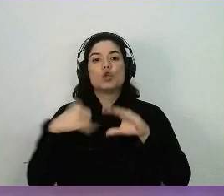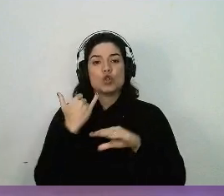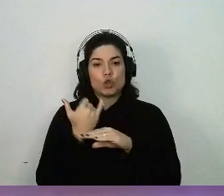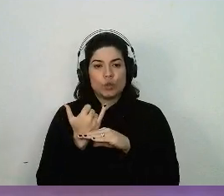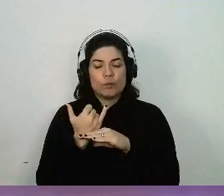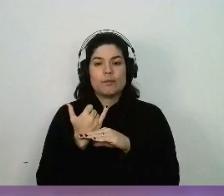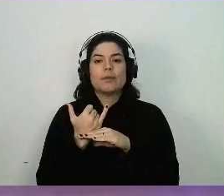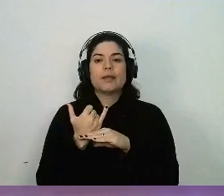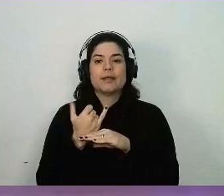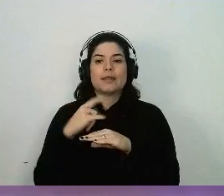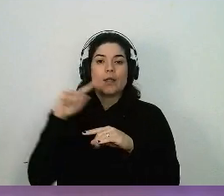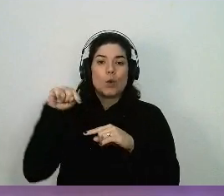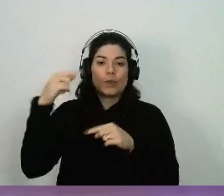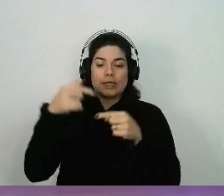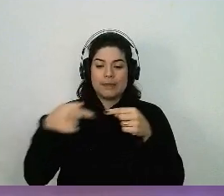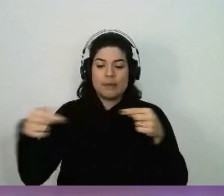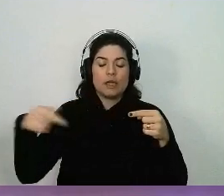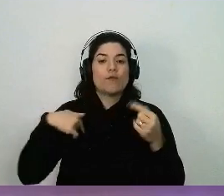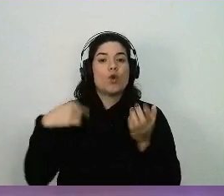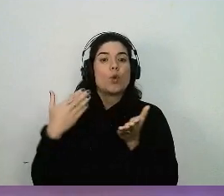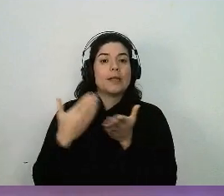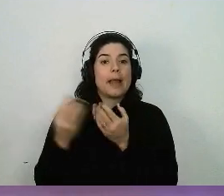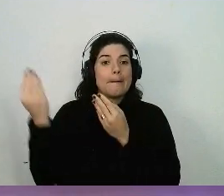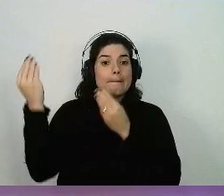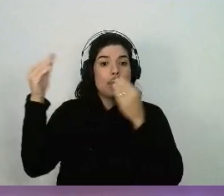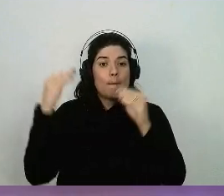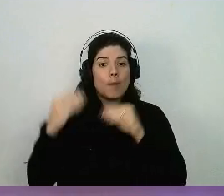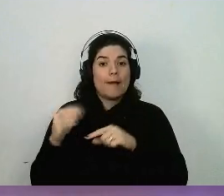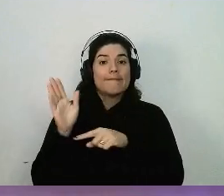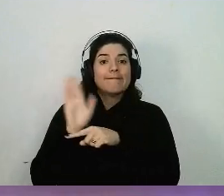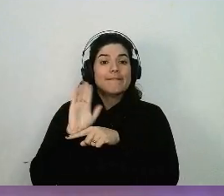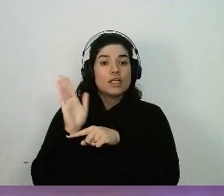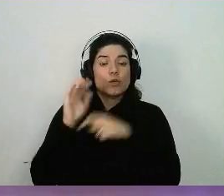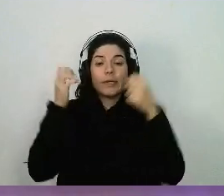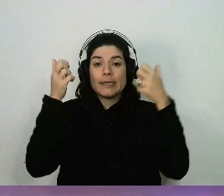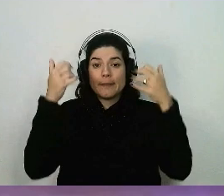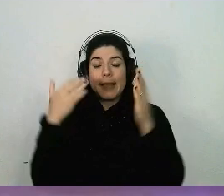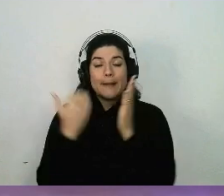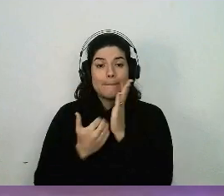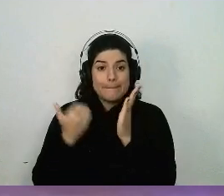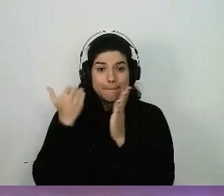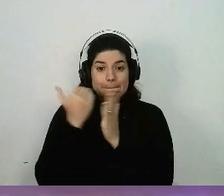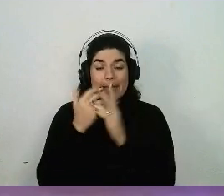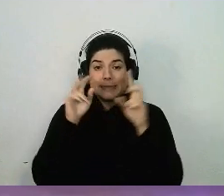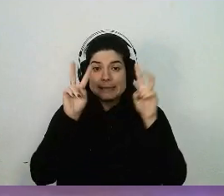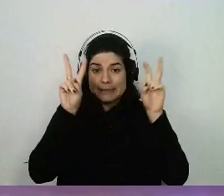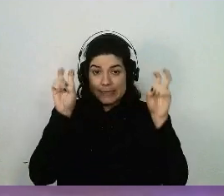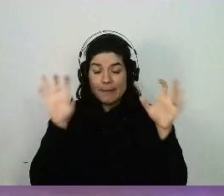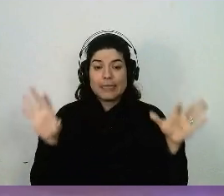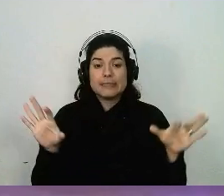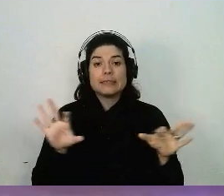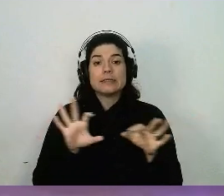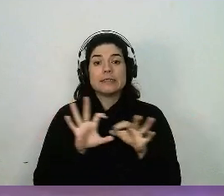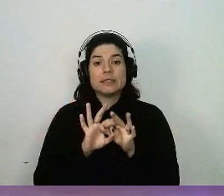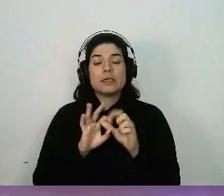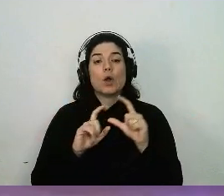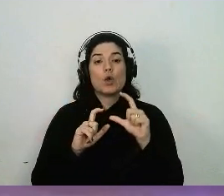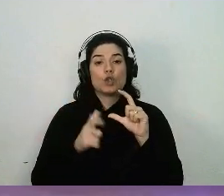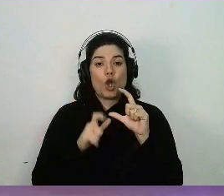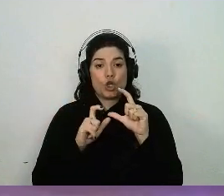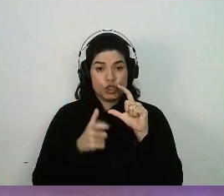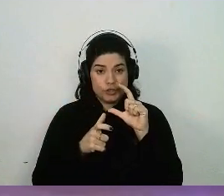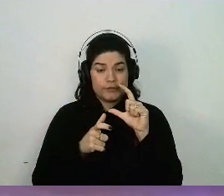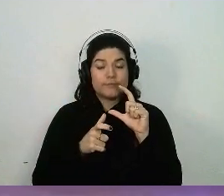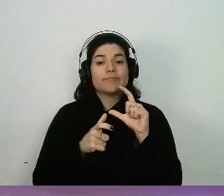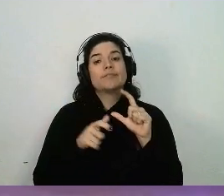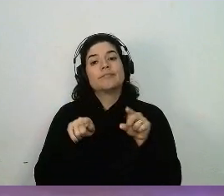próximas semanas eu vou começar a lançar alguns vídeos falando um pouco mais sobre esse tipo de integração com Node, e esses modelos